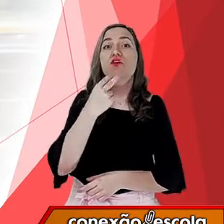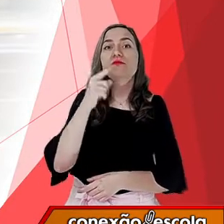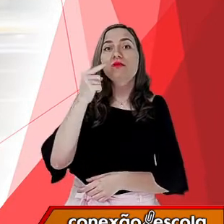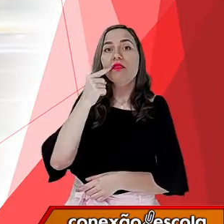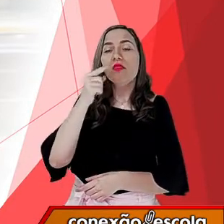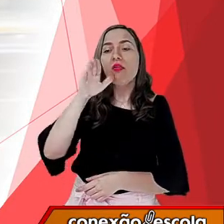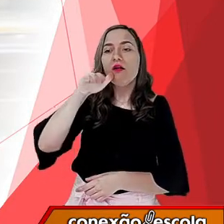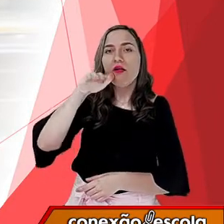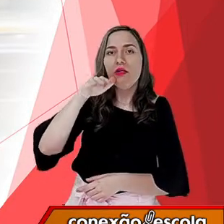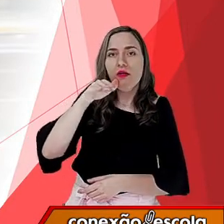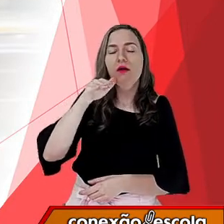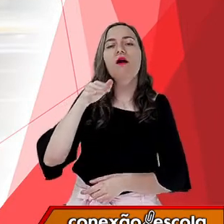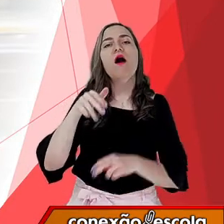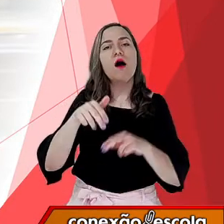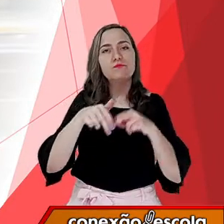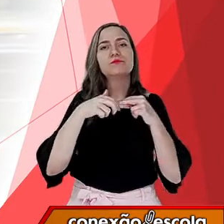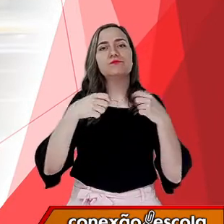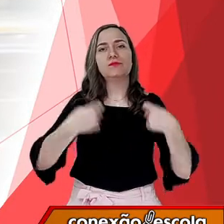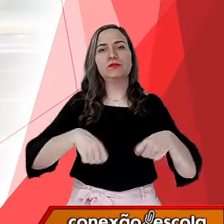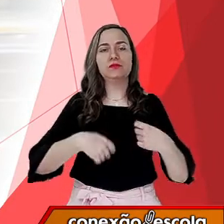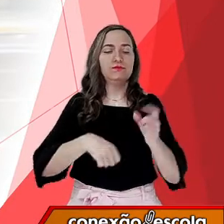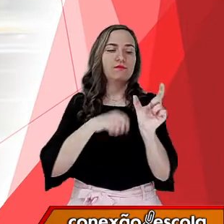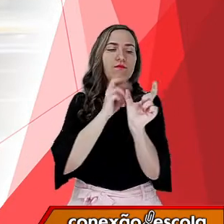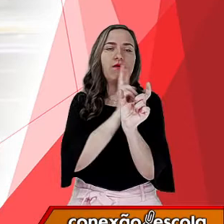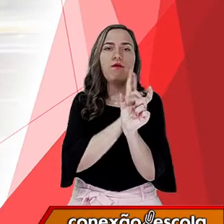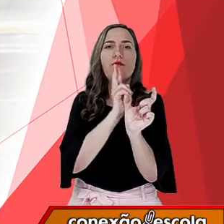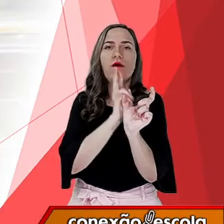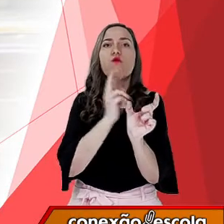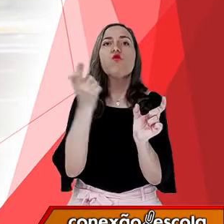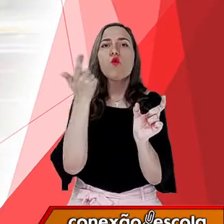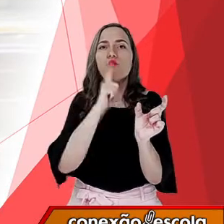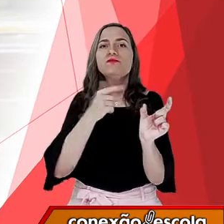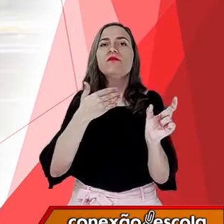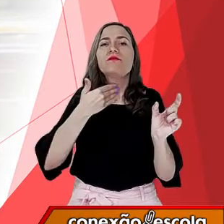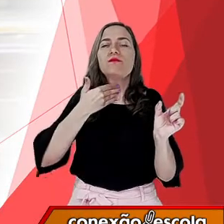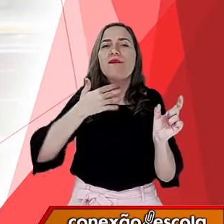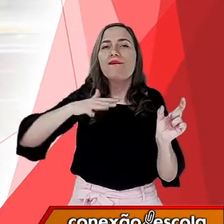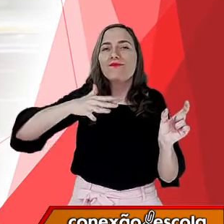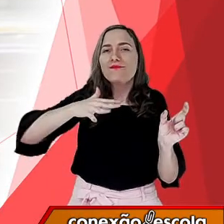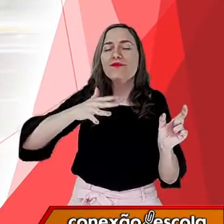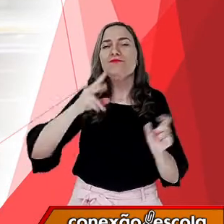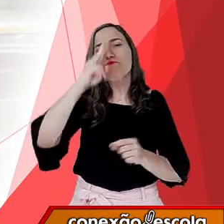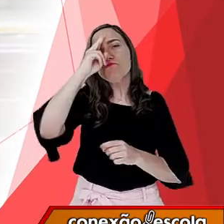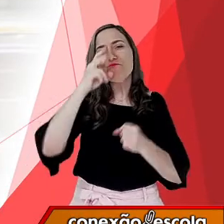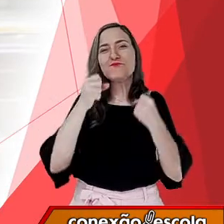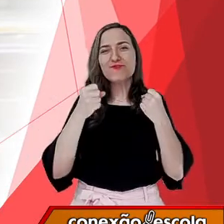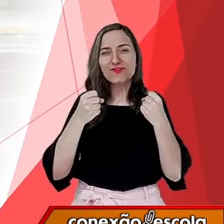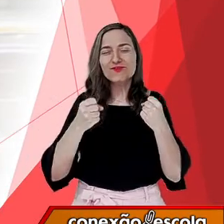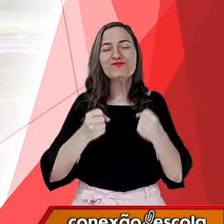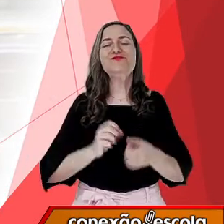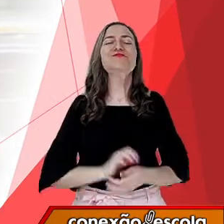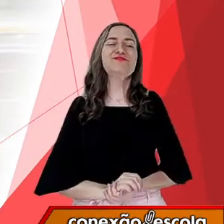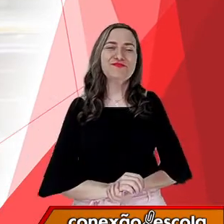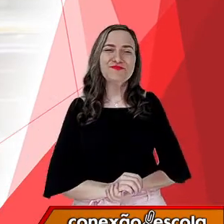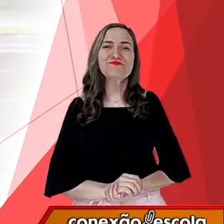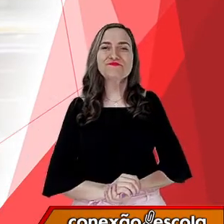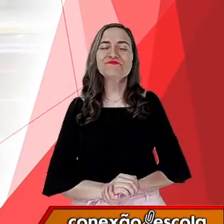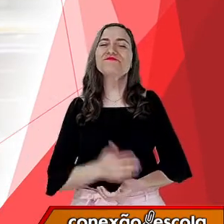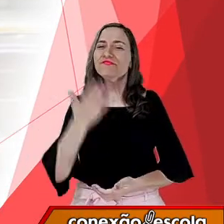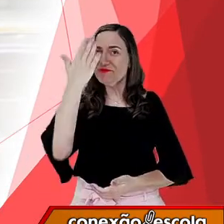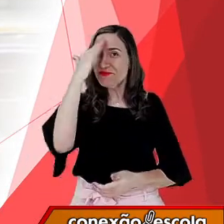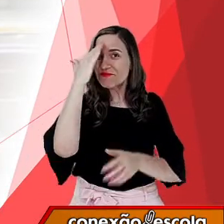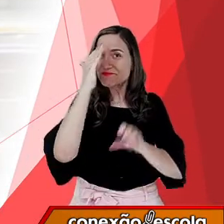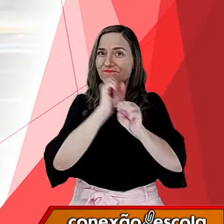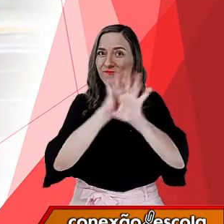Por isso ele veio acompanhado, se tornando RR, um som forte. Ah, ficou